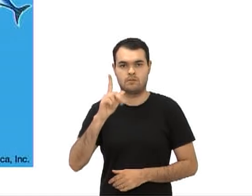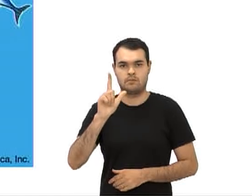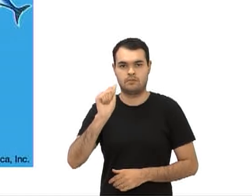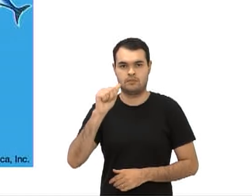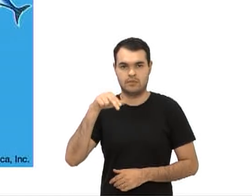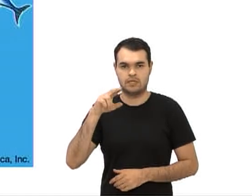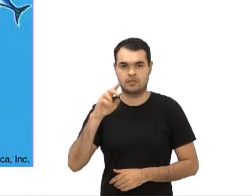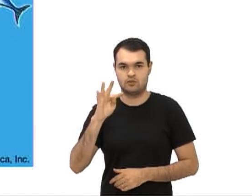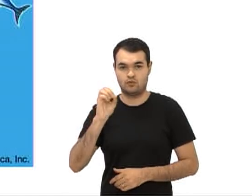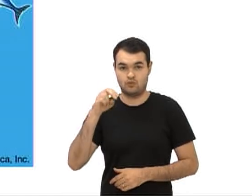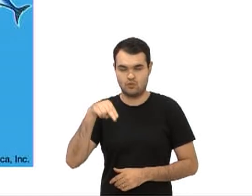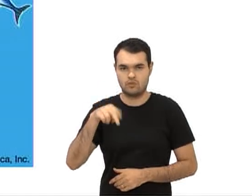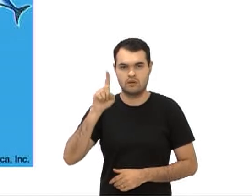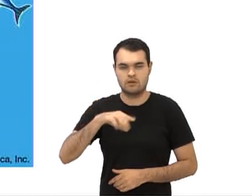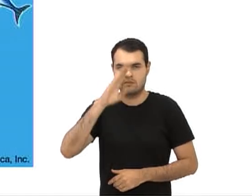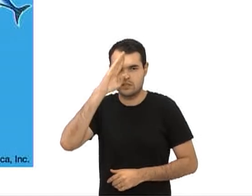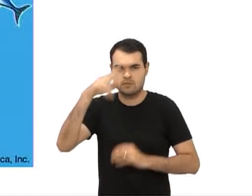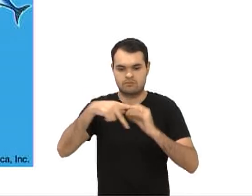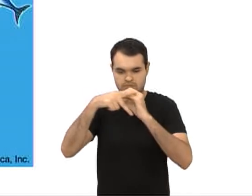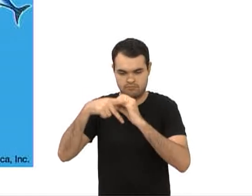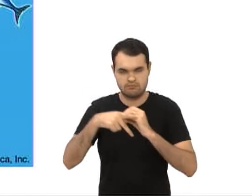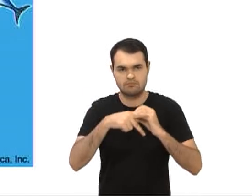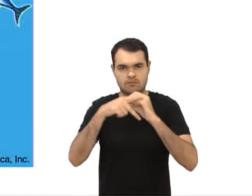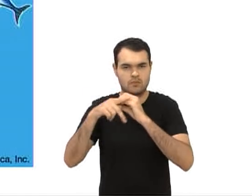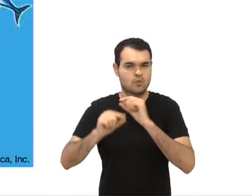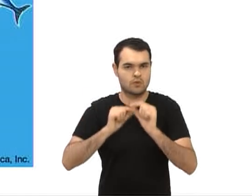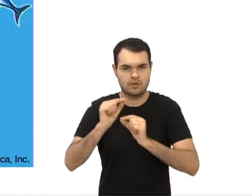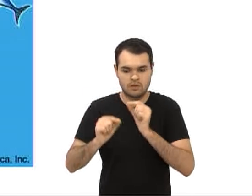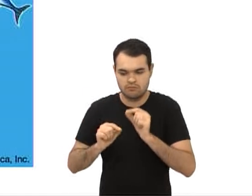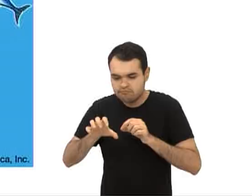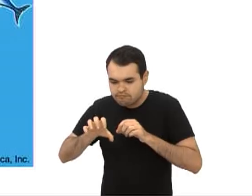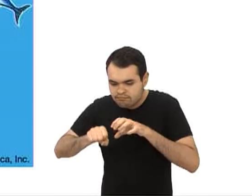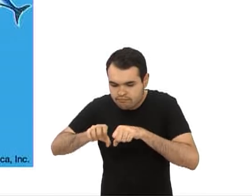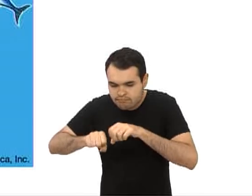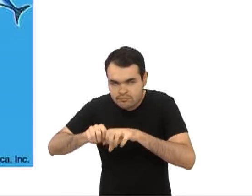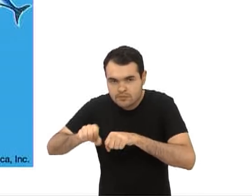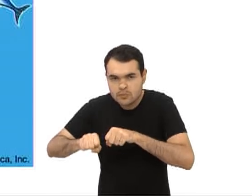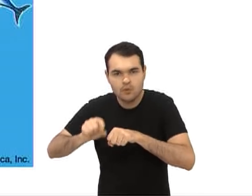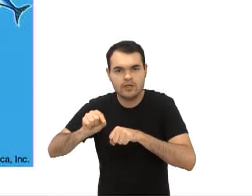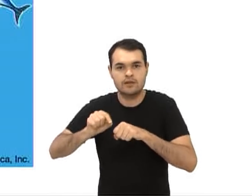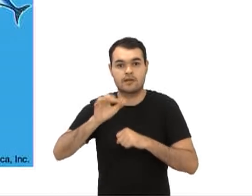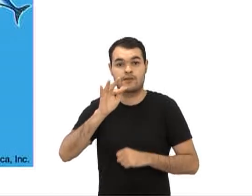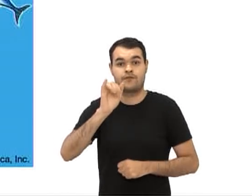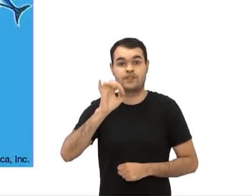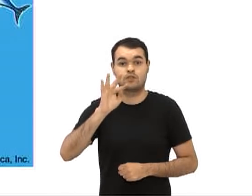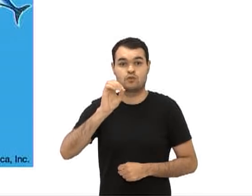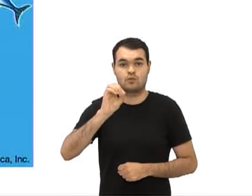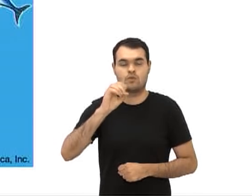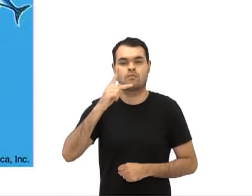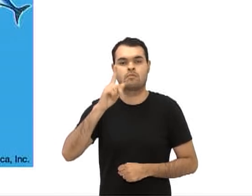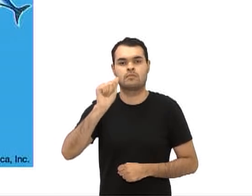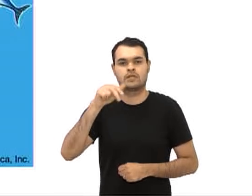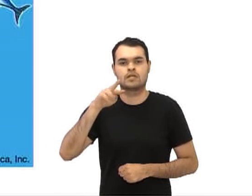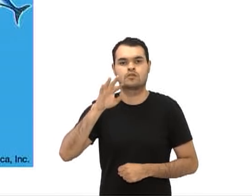pelos protozoários, acabam se alimentando de quem? Do fitoplâncton, que são as algas